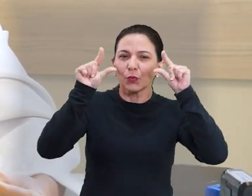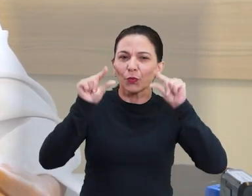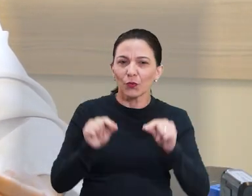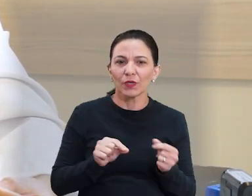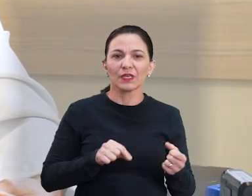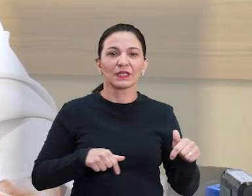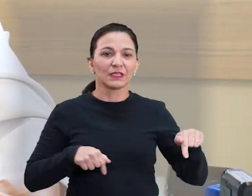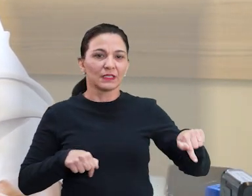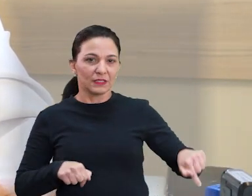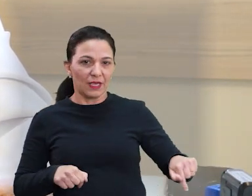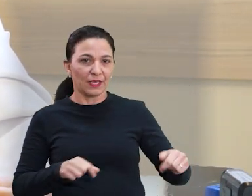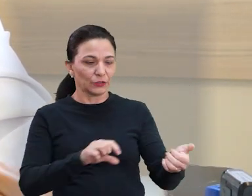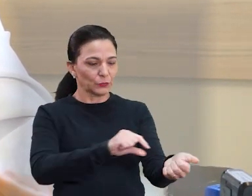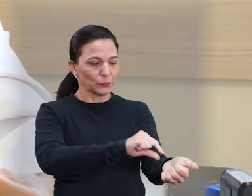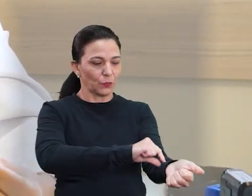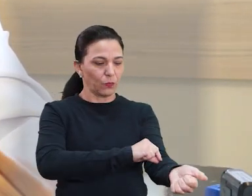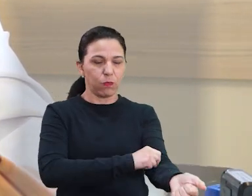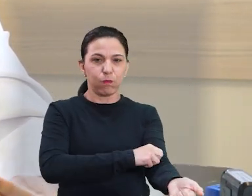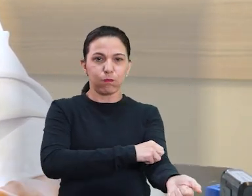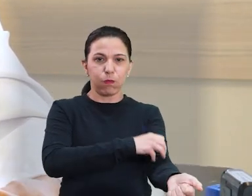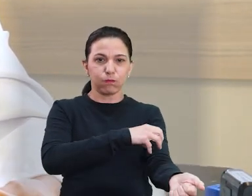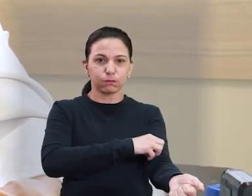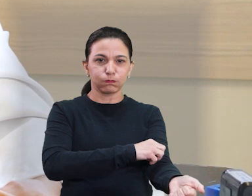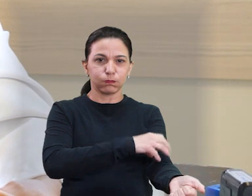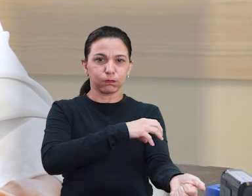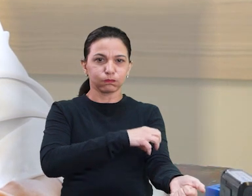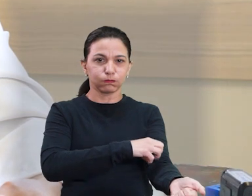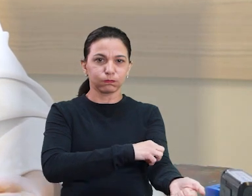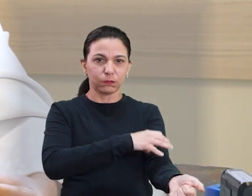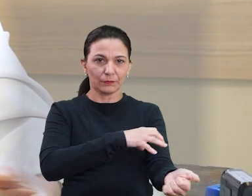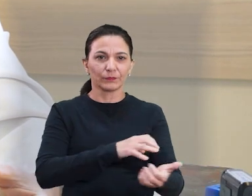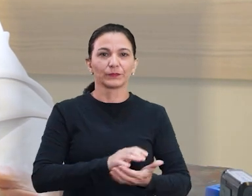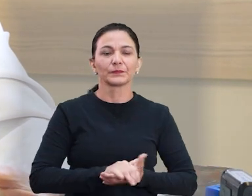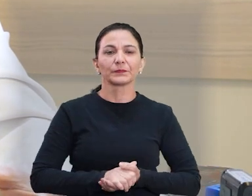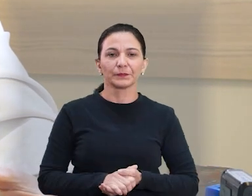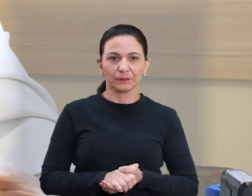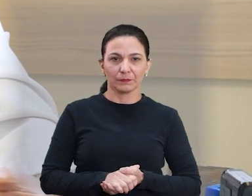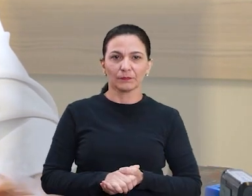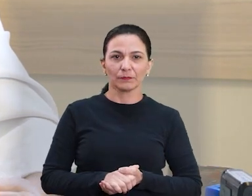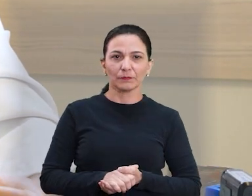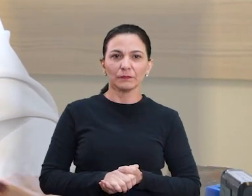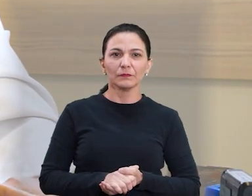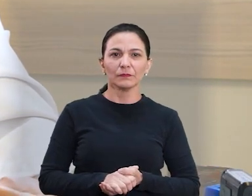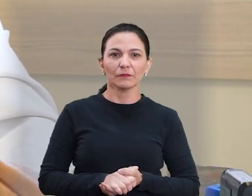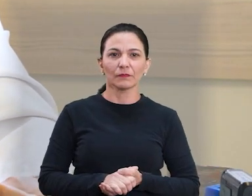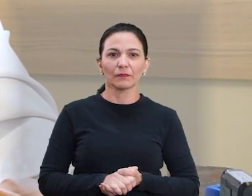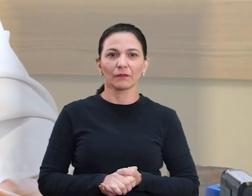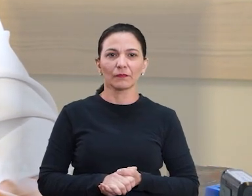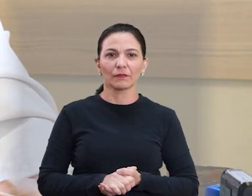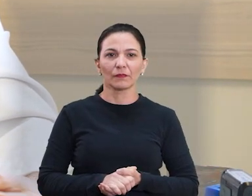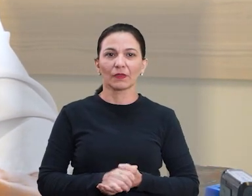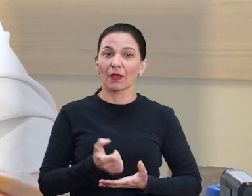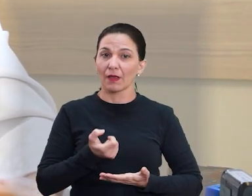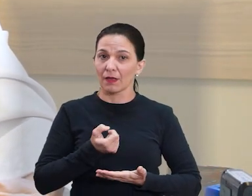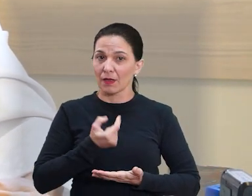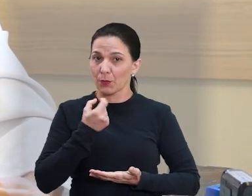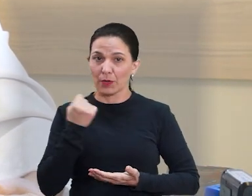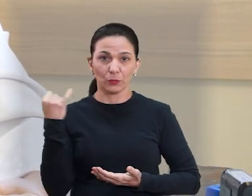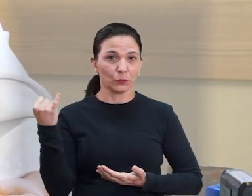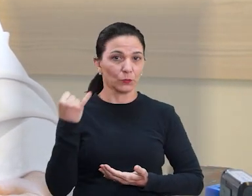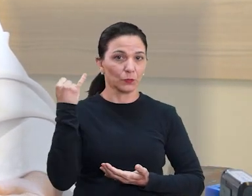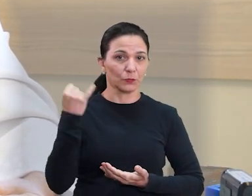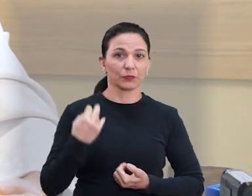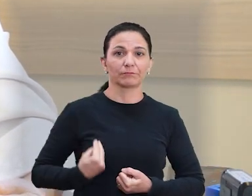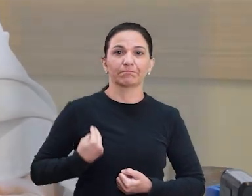piora da Visão tá danos de artérias nossas tá dos nossos vasos e dano renal também levando até